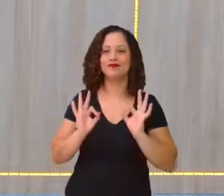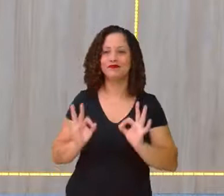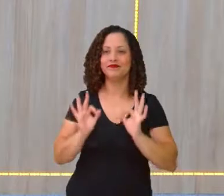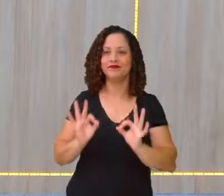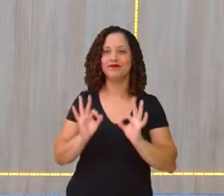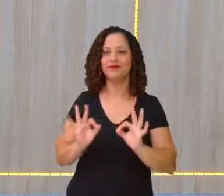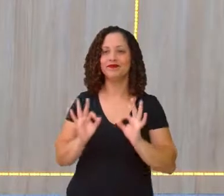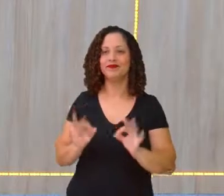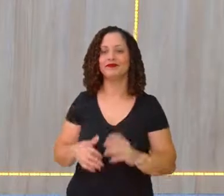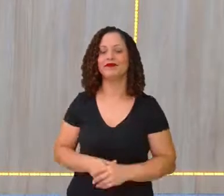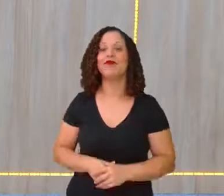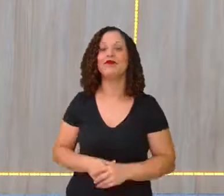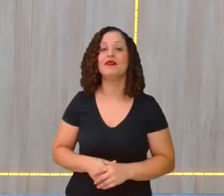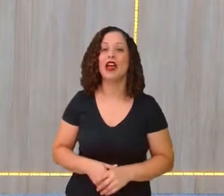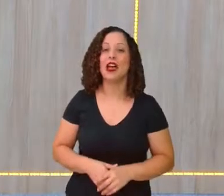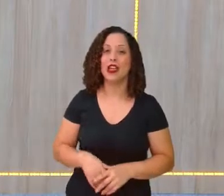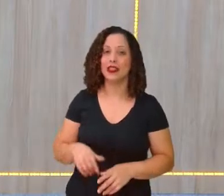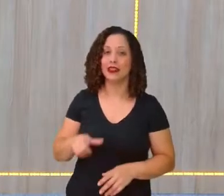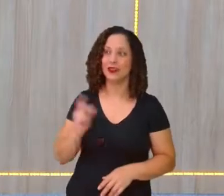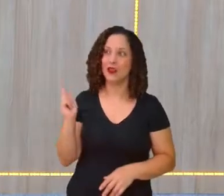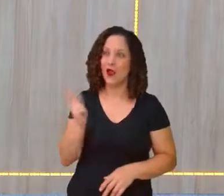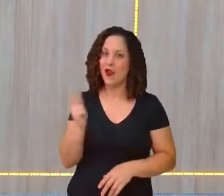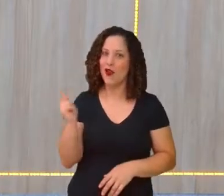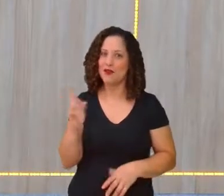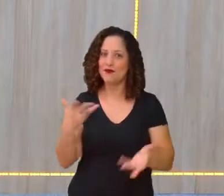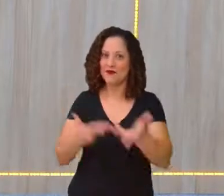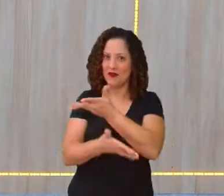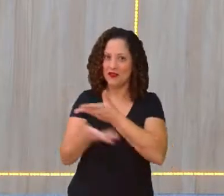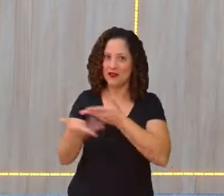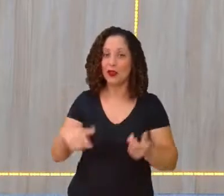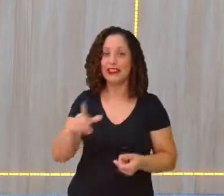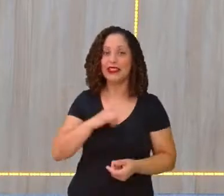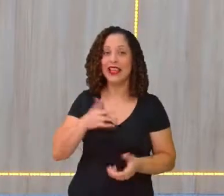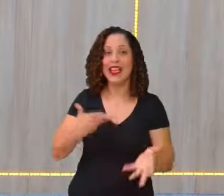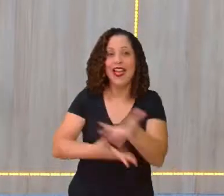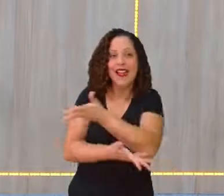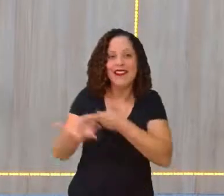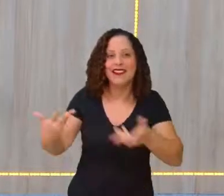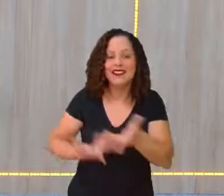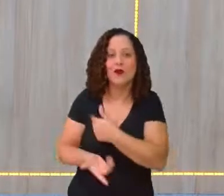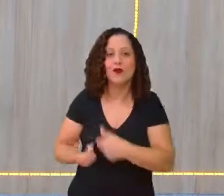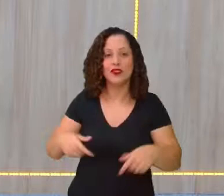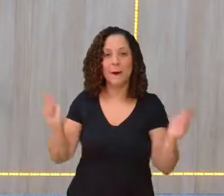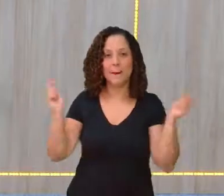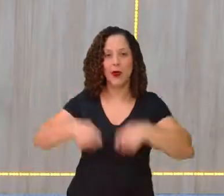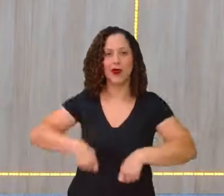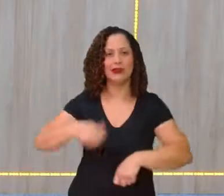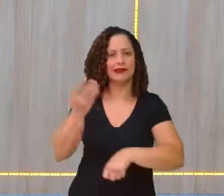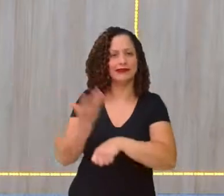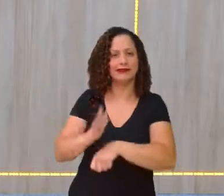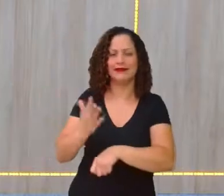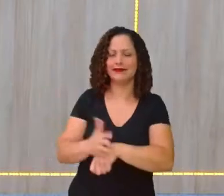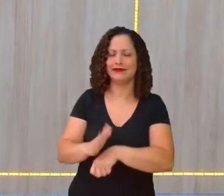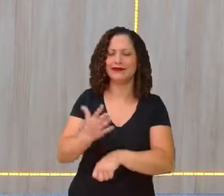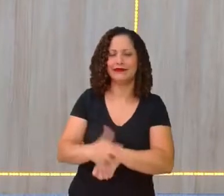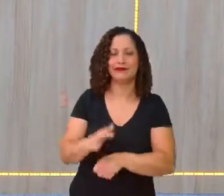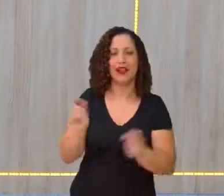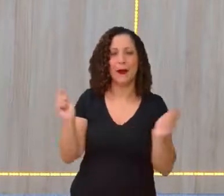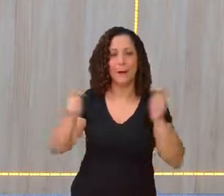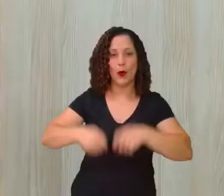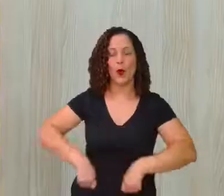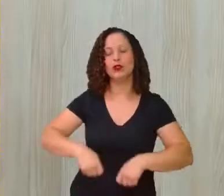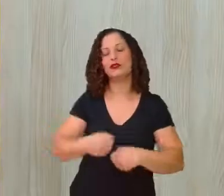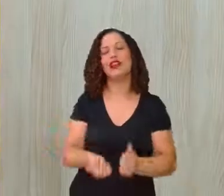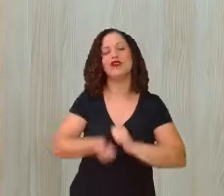sempre, eu e a professora Cláudia, a gente tem uma coisa em comum, que é a gente pratica todos os esportes que a gente puder, né? Eu mesmo, isso aí, professor. não